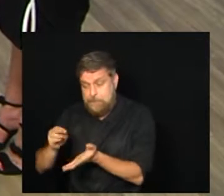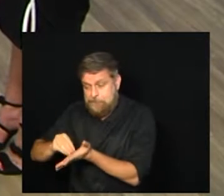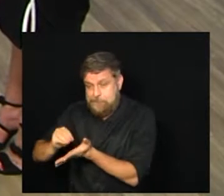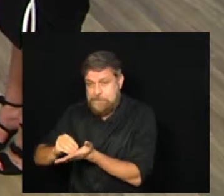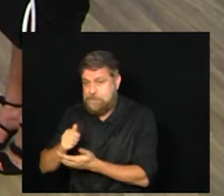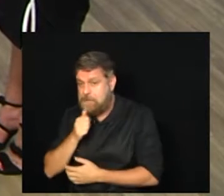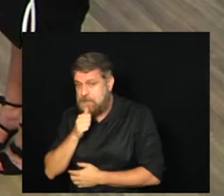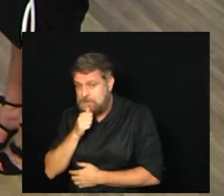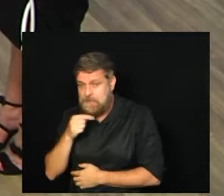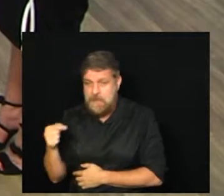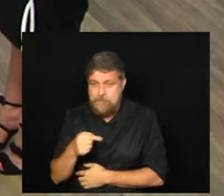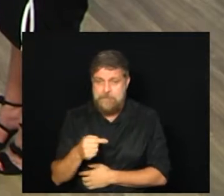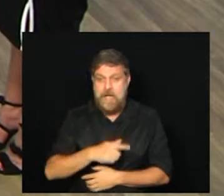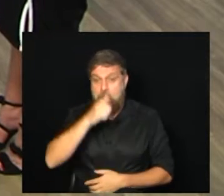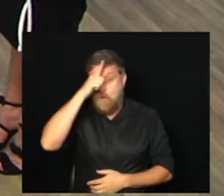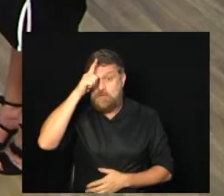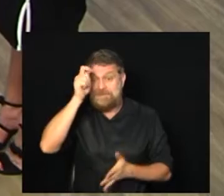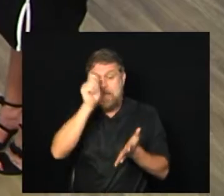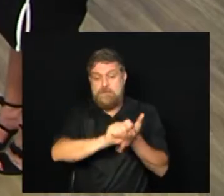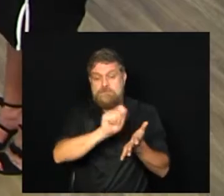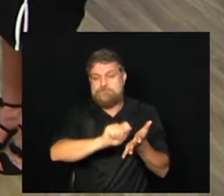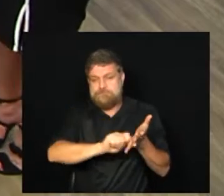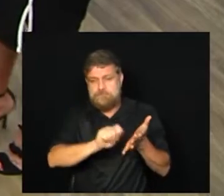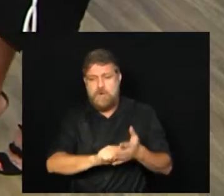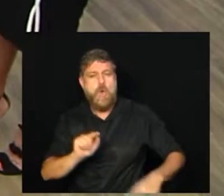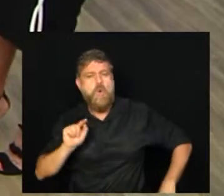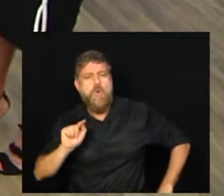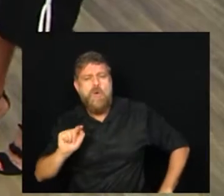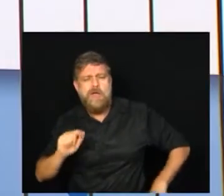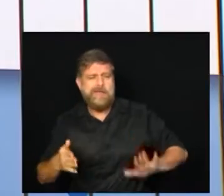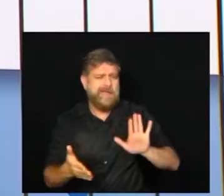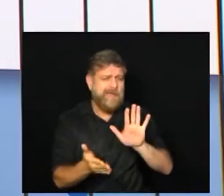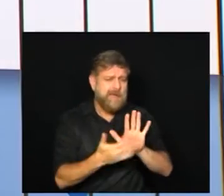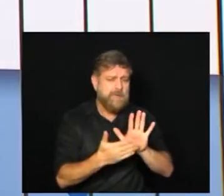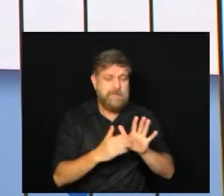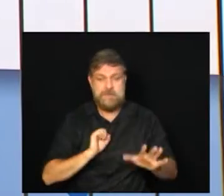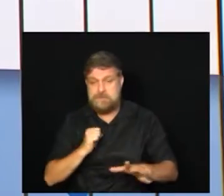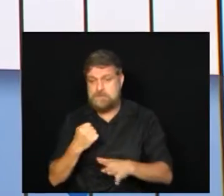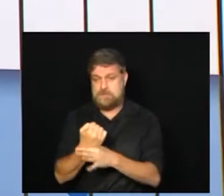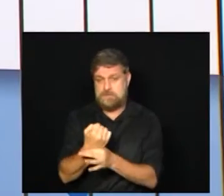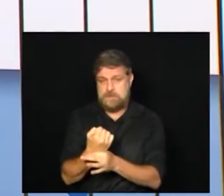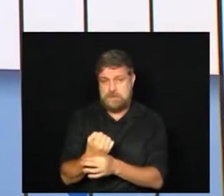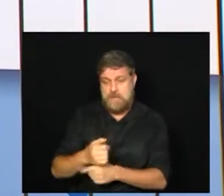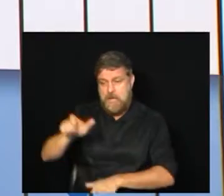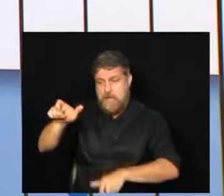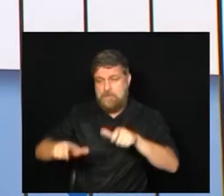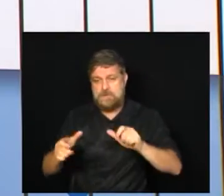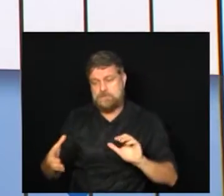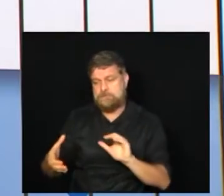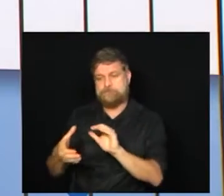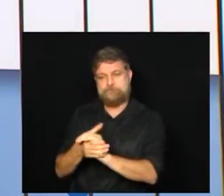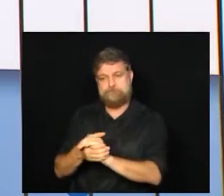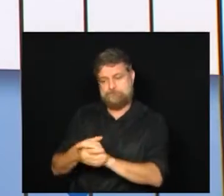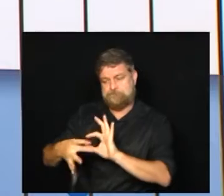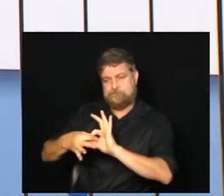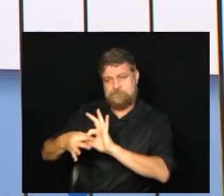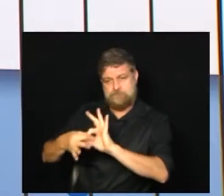uma proposta do vereador Gustavo Peta. A proposta assegura pessoas em união